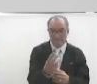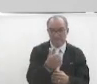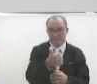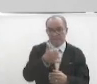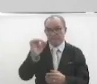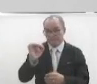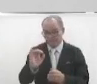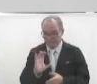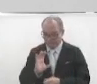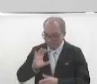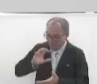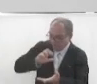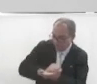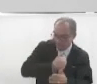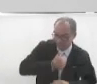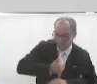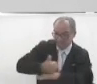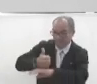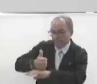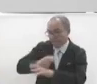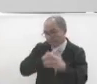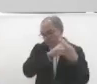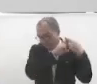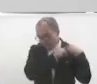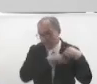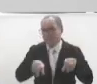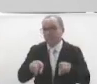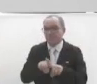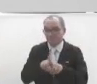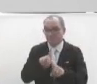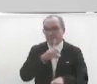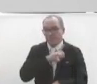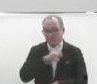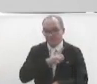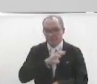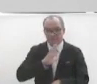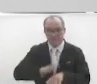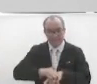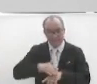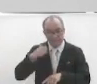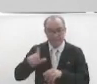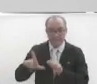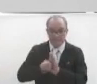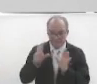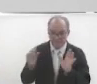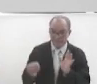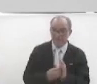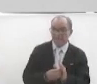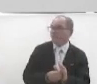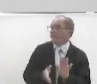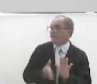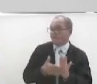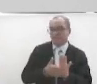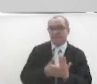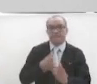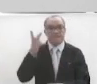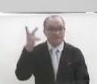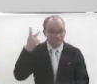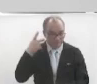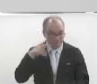10 cargos e suas atribuições e essa é mais uma das emendas apresentadas